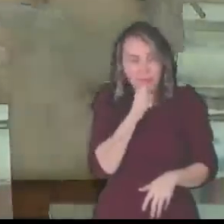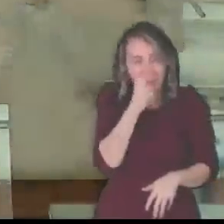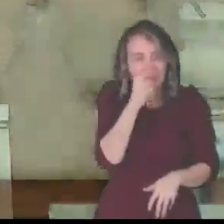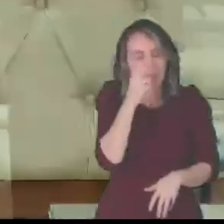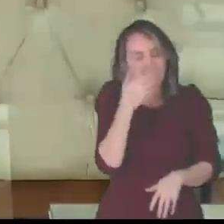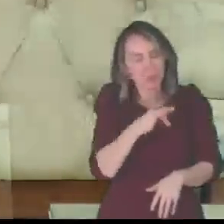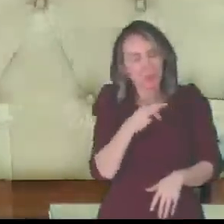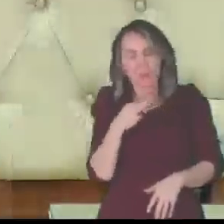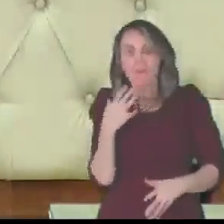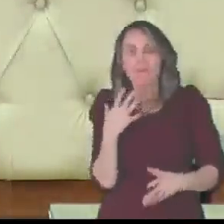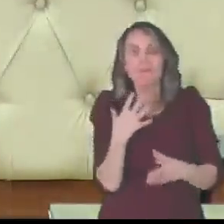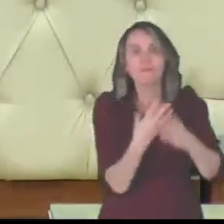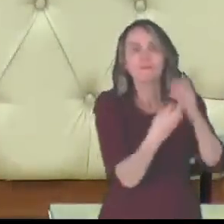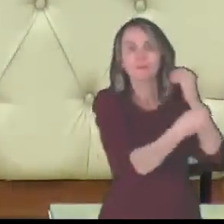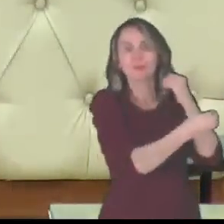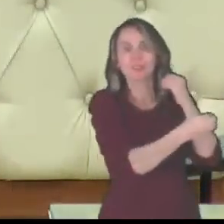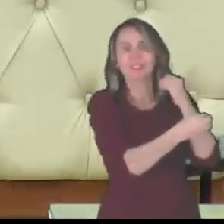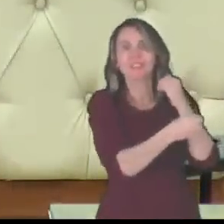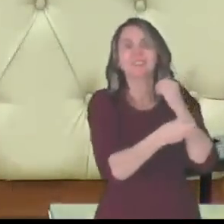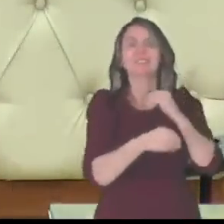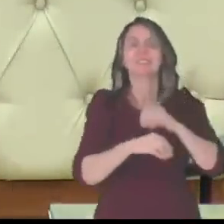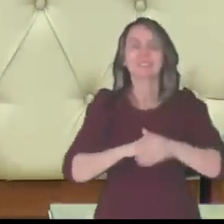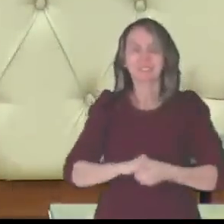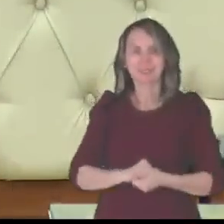pode dar um glória para Deus mas